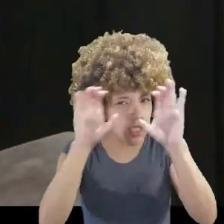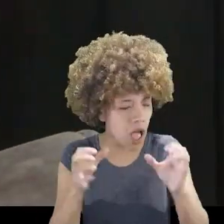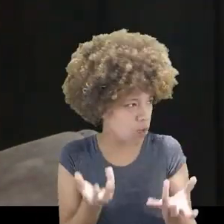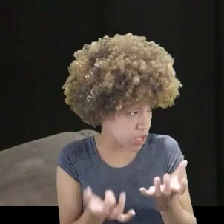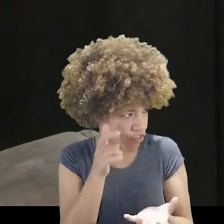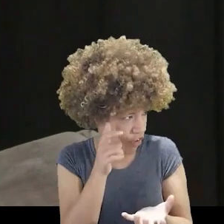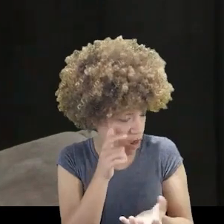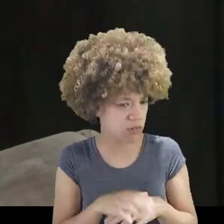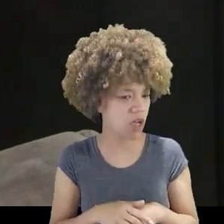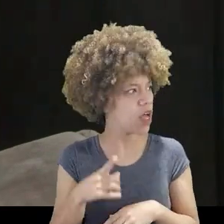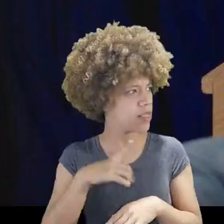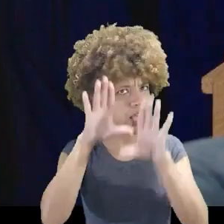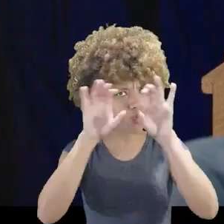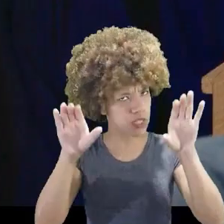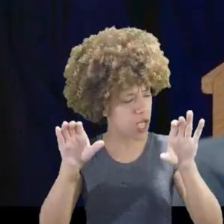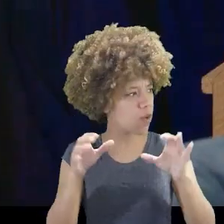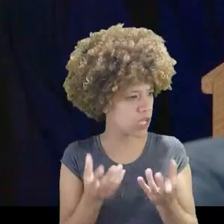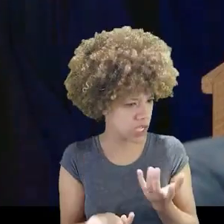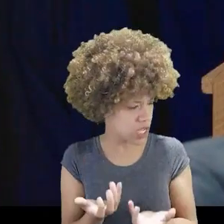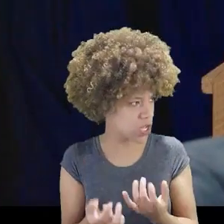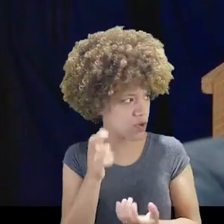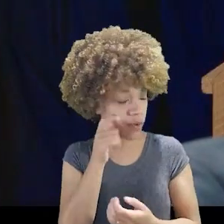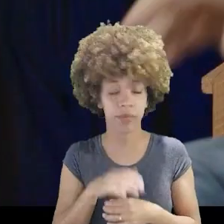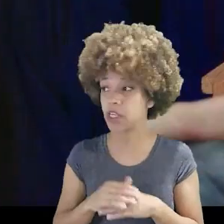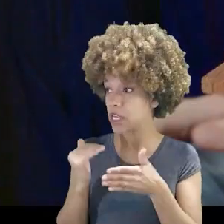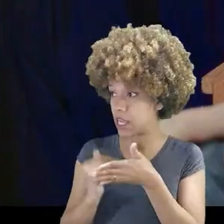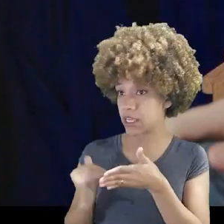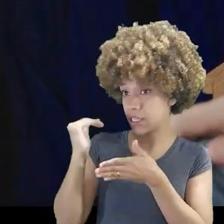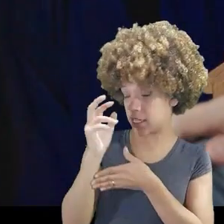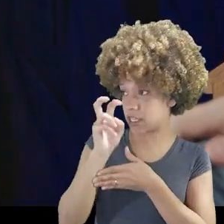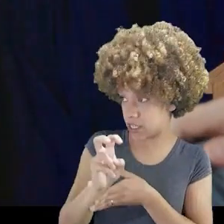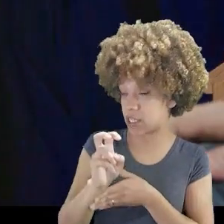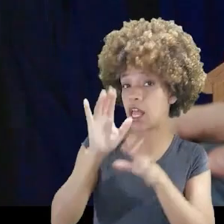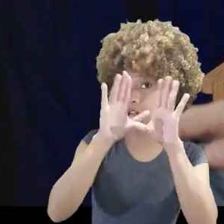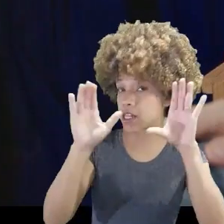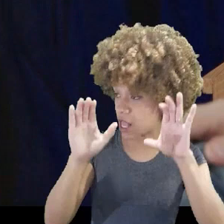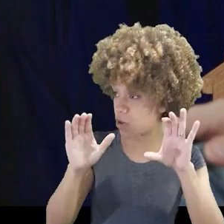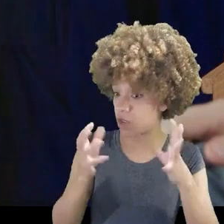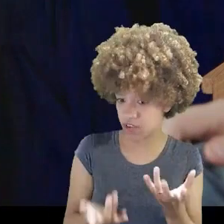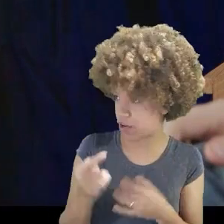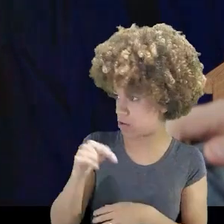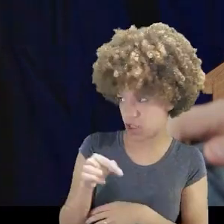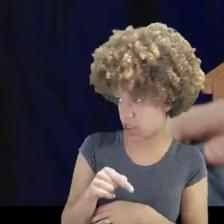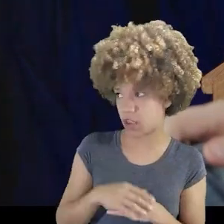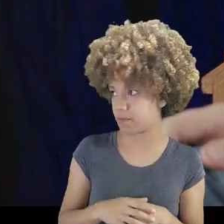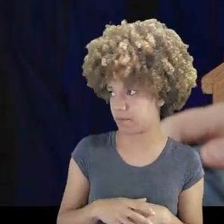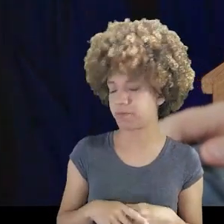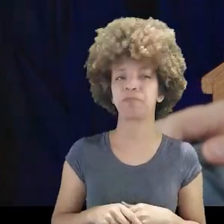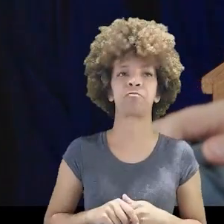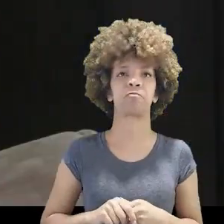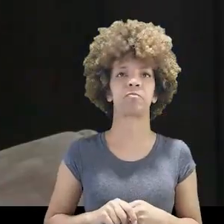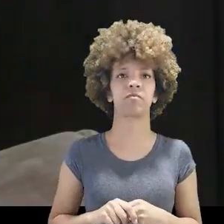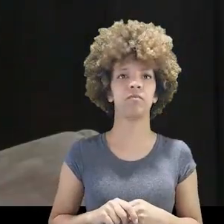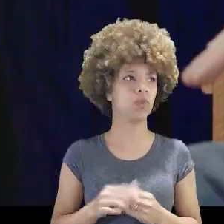inferno que é uma coisa existe o céu e inferno na quinta dimensão para cima Gesiel né você inferno é aqui mesmo né eu